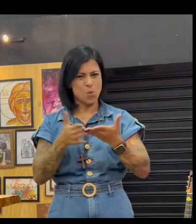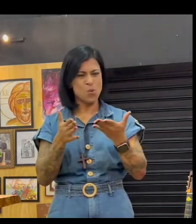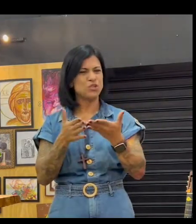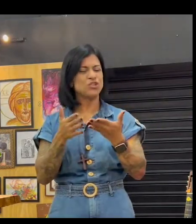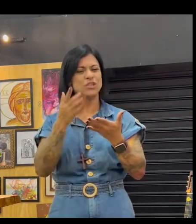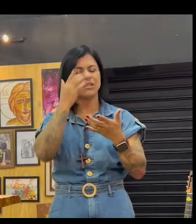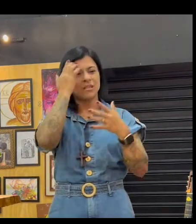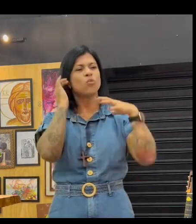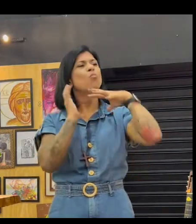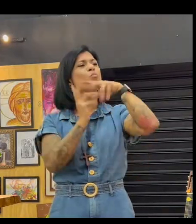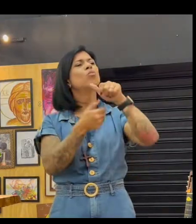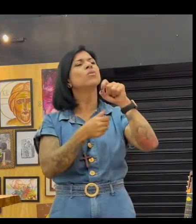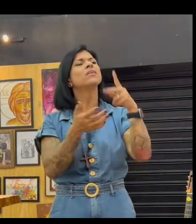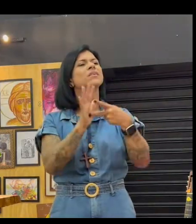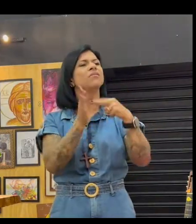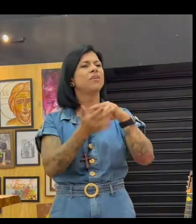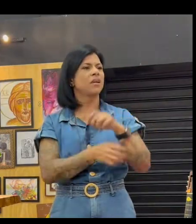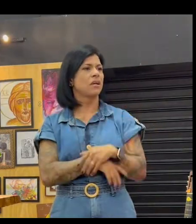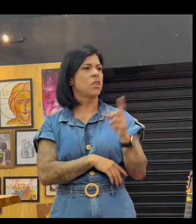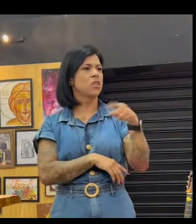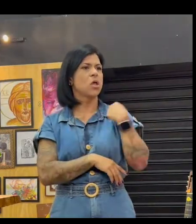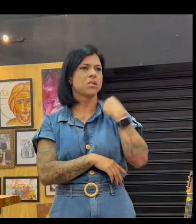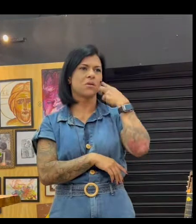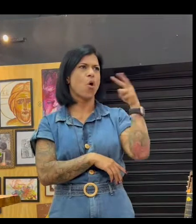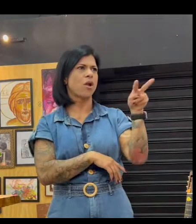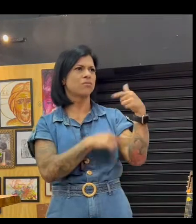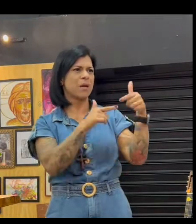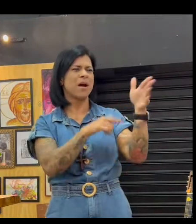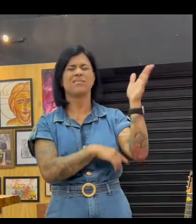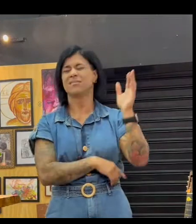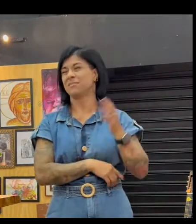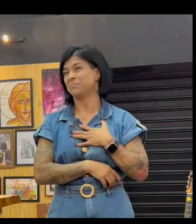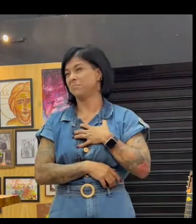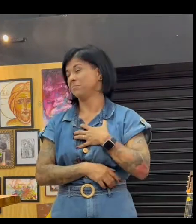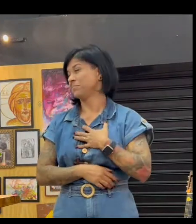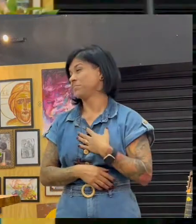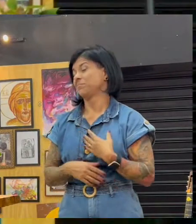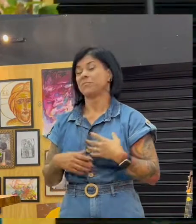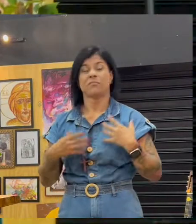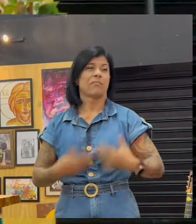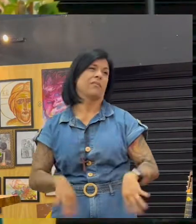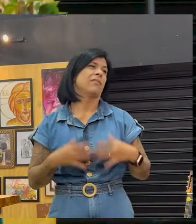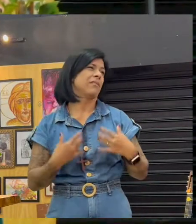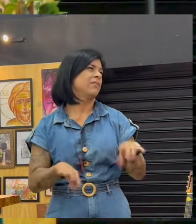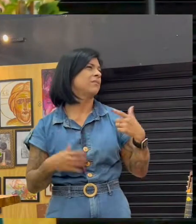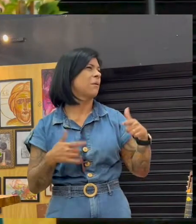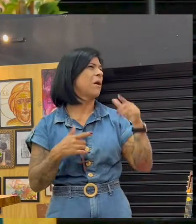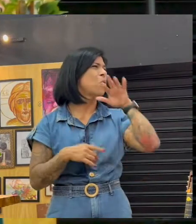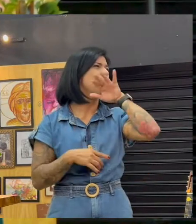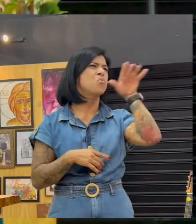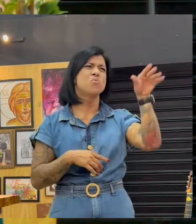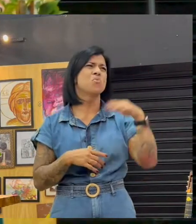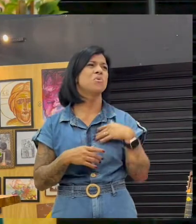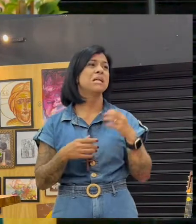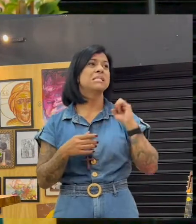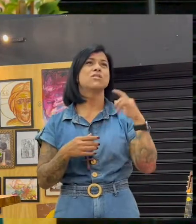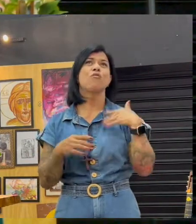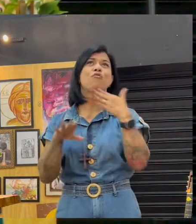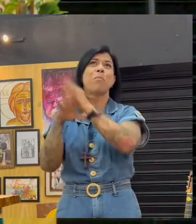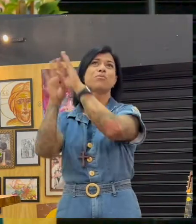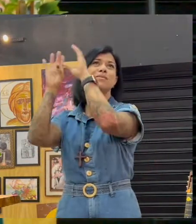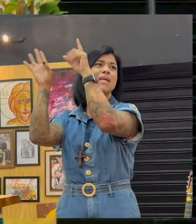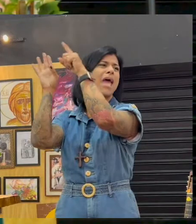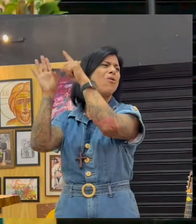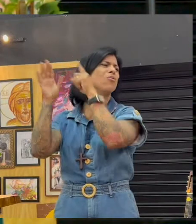uma tendência muito grande a ver como maldição. E que a gente imagina que no paraíso, quando a gente for para o céu, o paraíso a gente vai ficar lá só